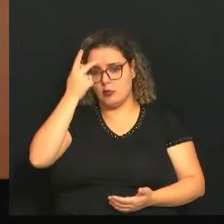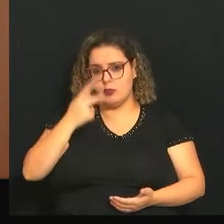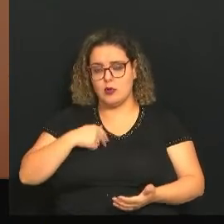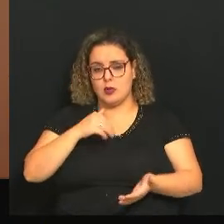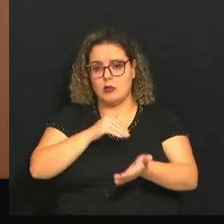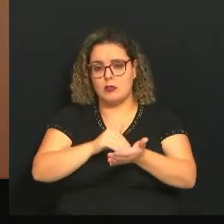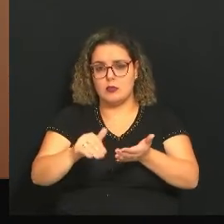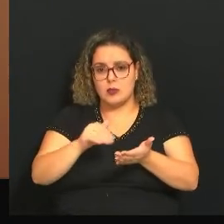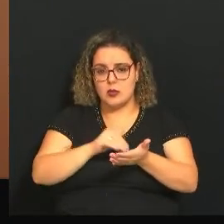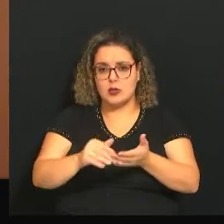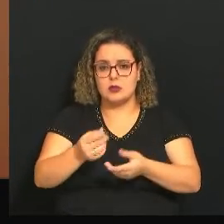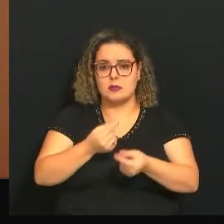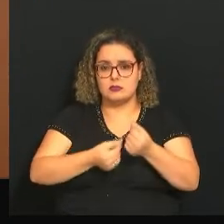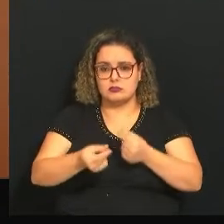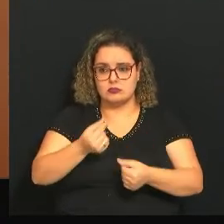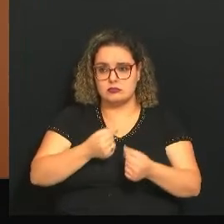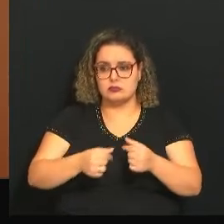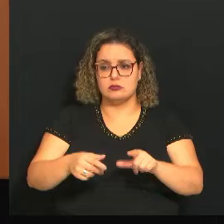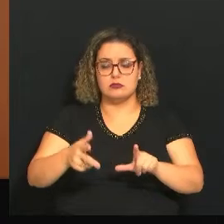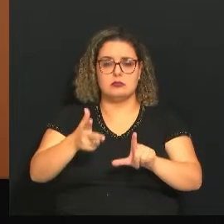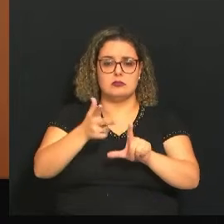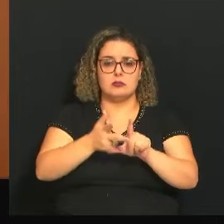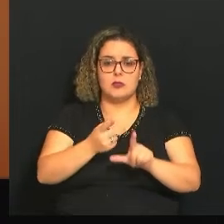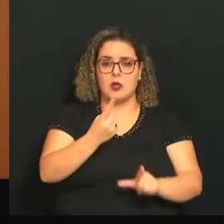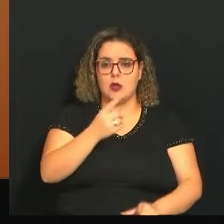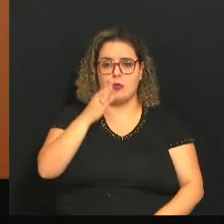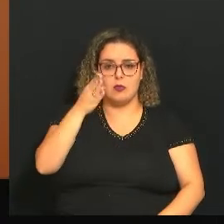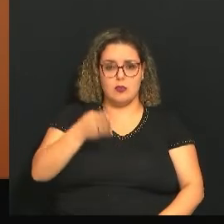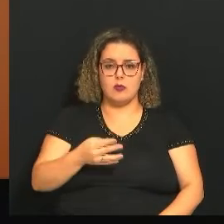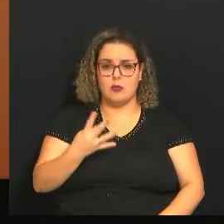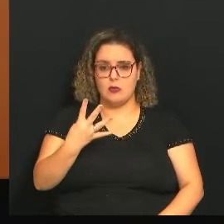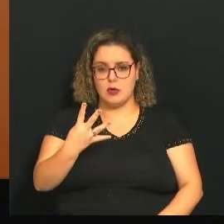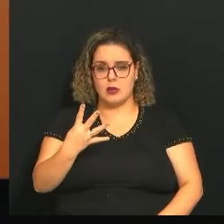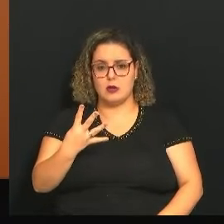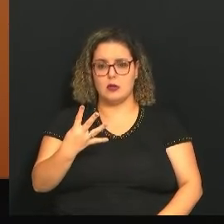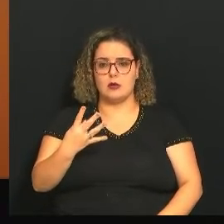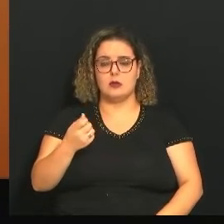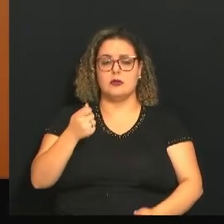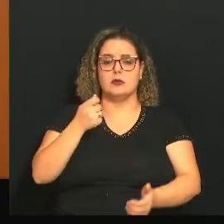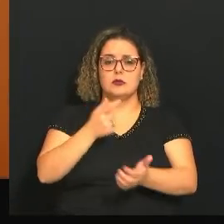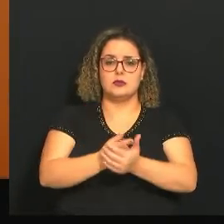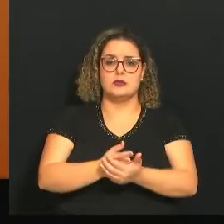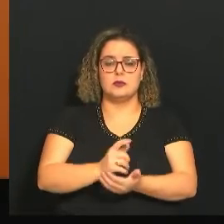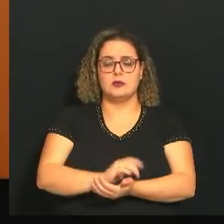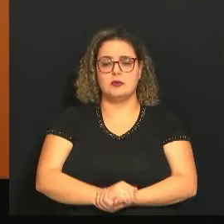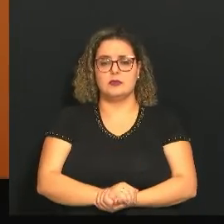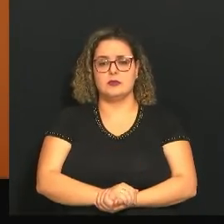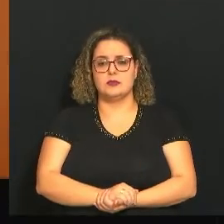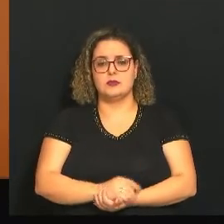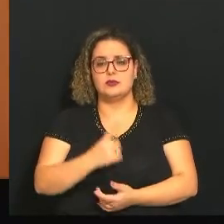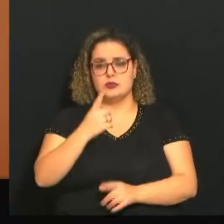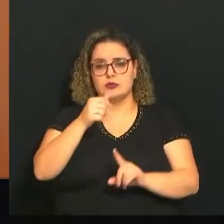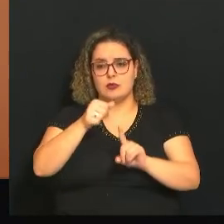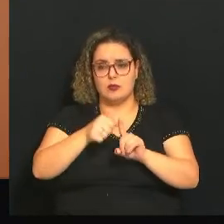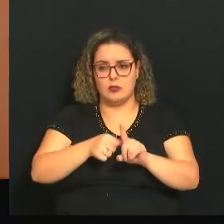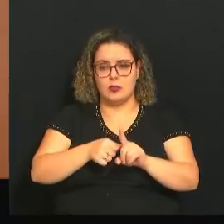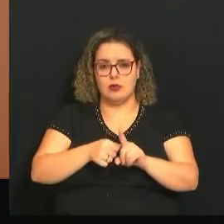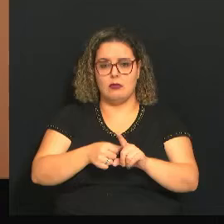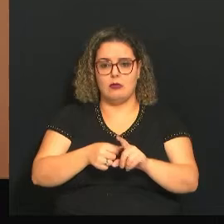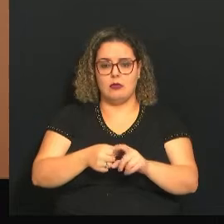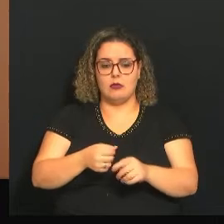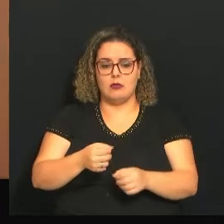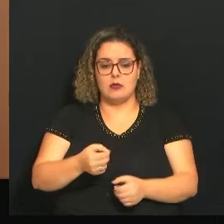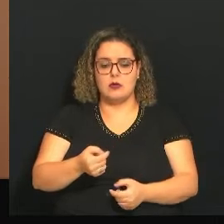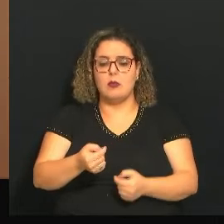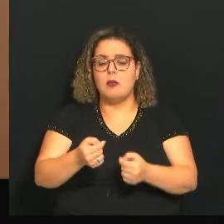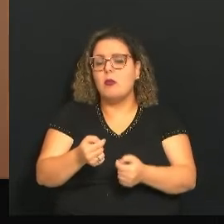na live que é 1/4 da folha de pagamento de um mês, essa migalha que eles estão oferecendo para os